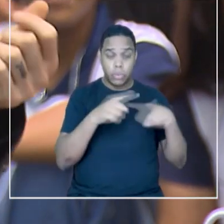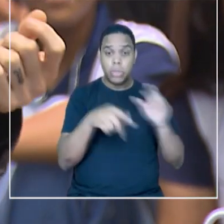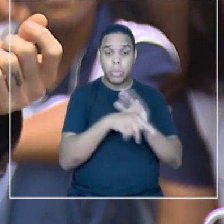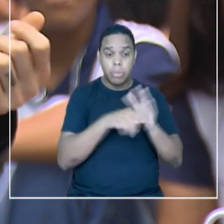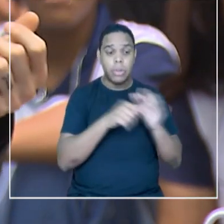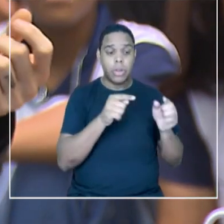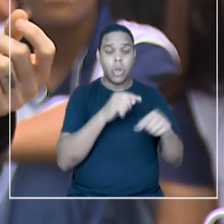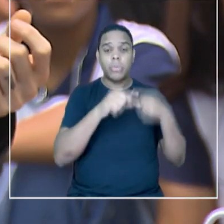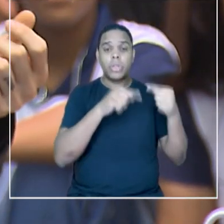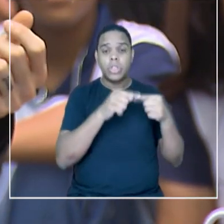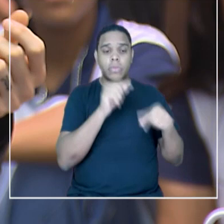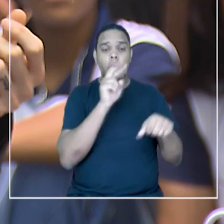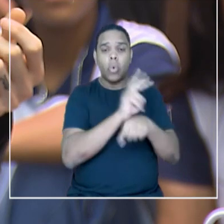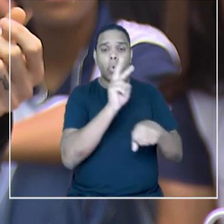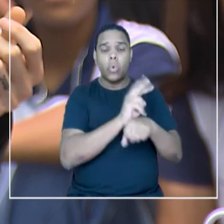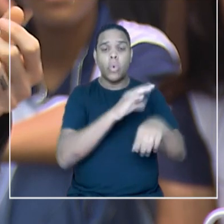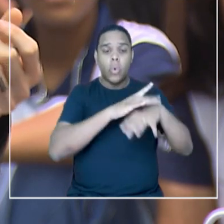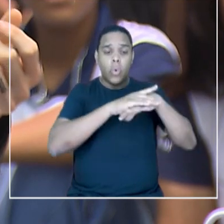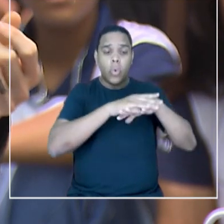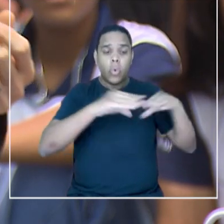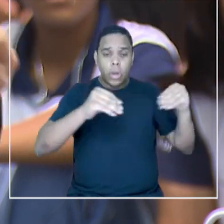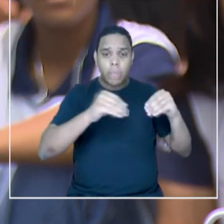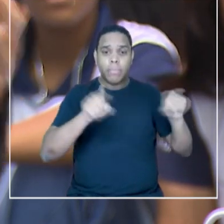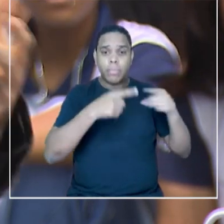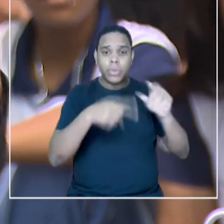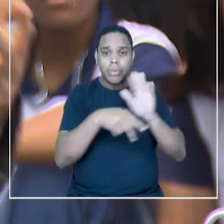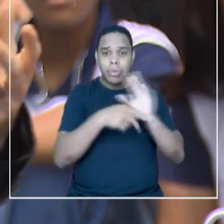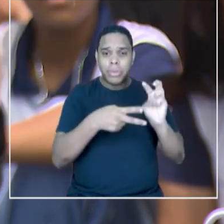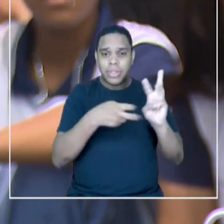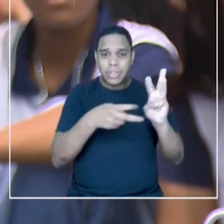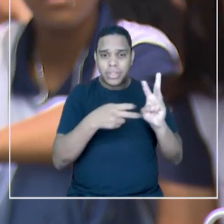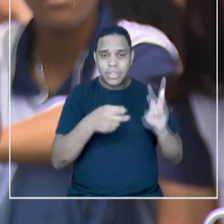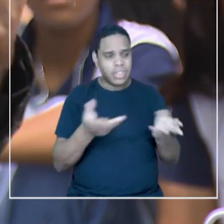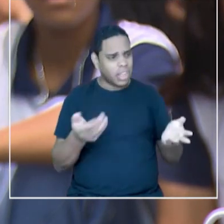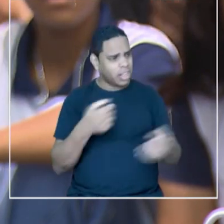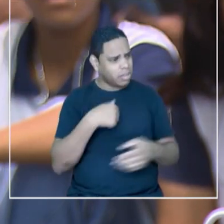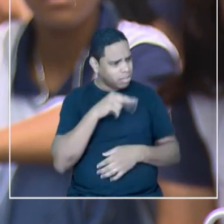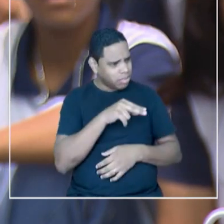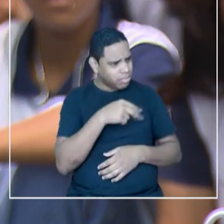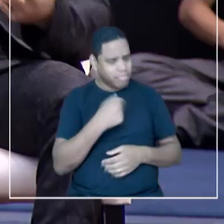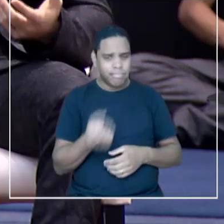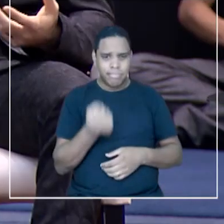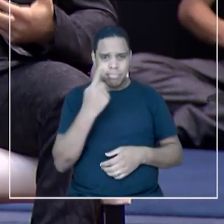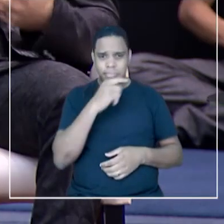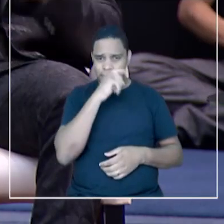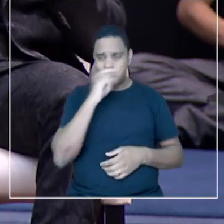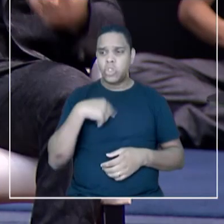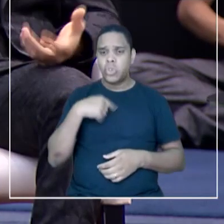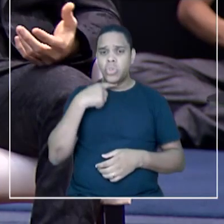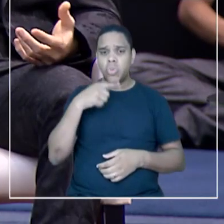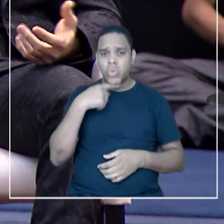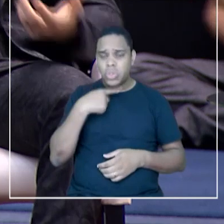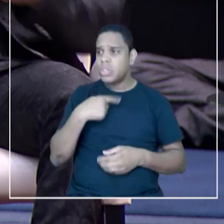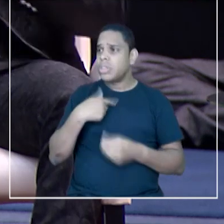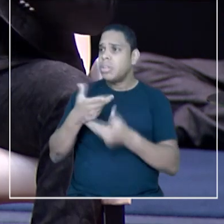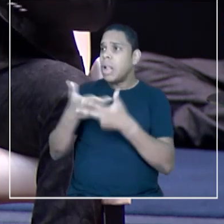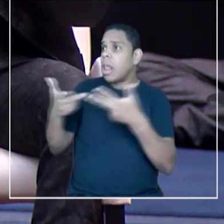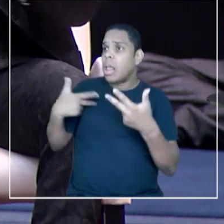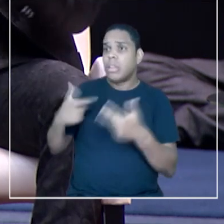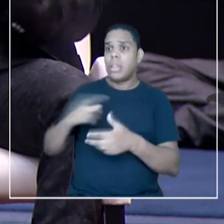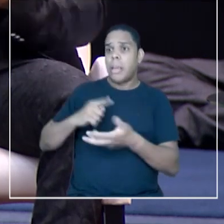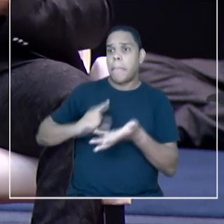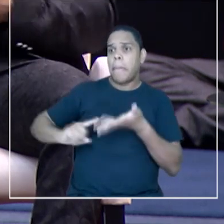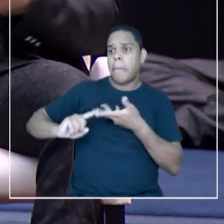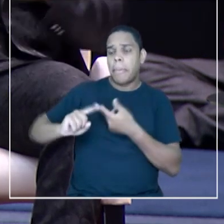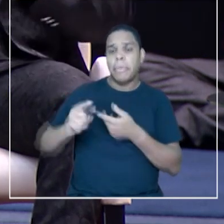momento eu percebi que não adiantava nada eu estar com tudo aquilo se eu não pudesse, de alguma forma, fazer com que a minha